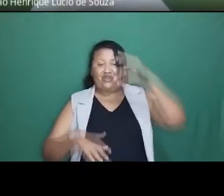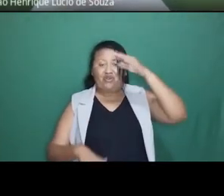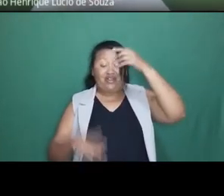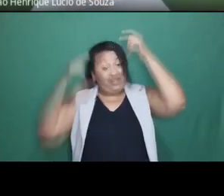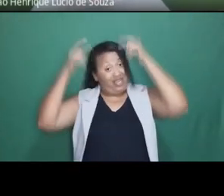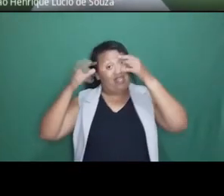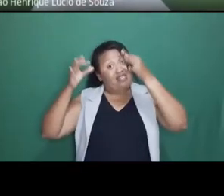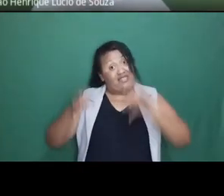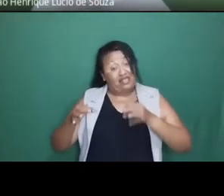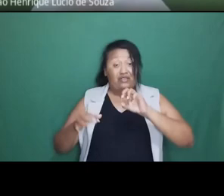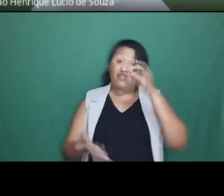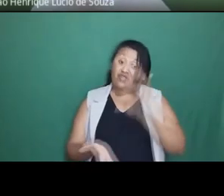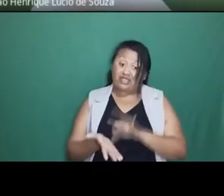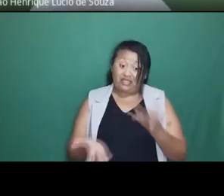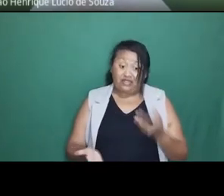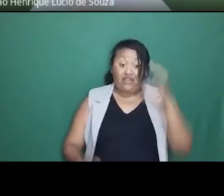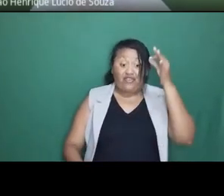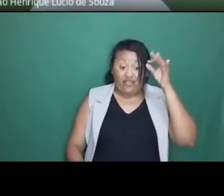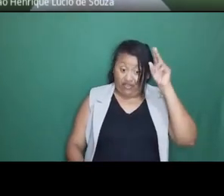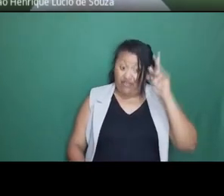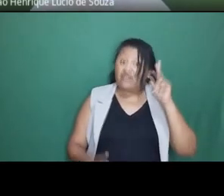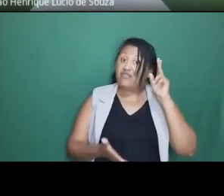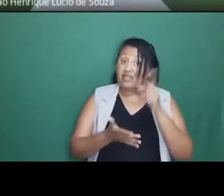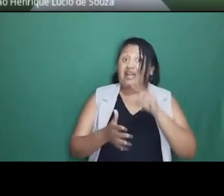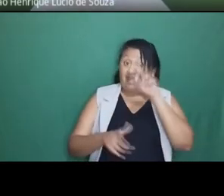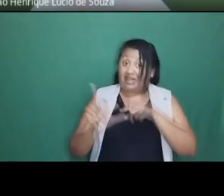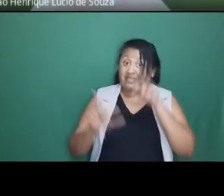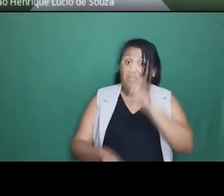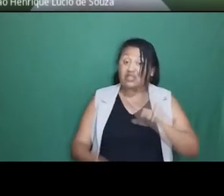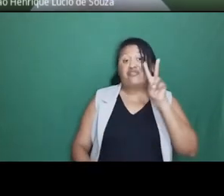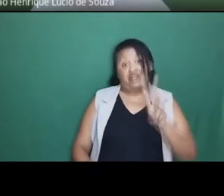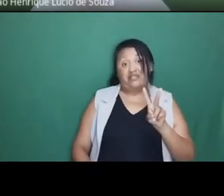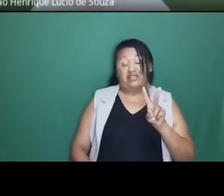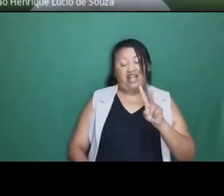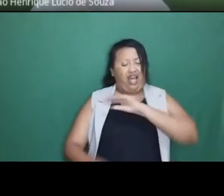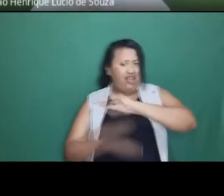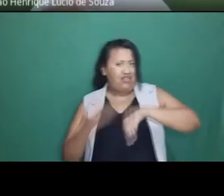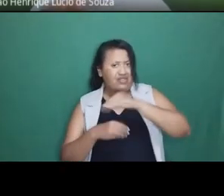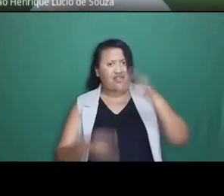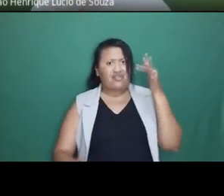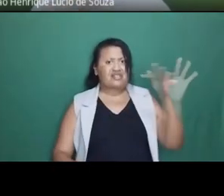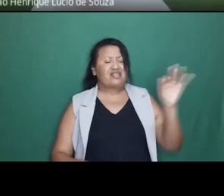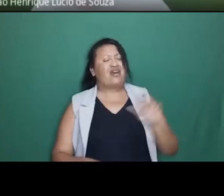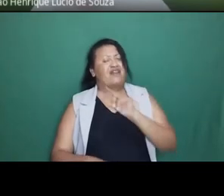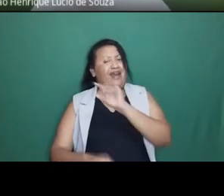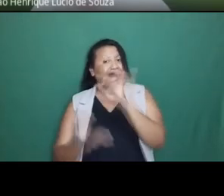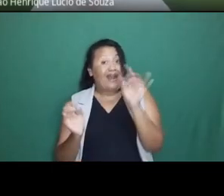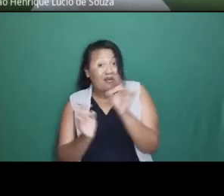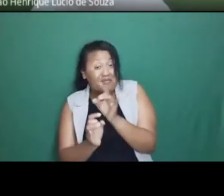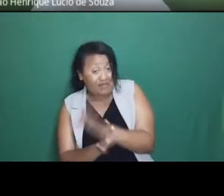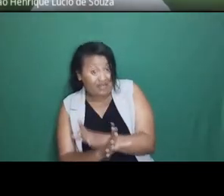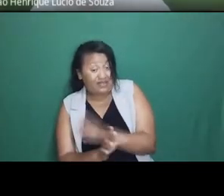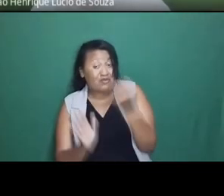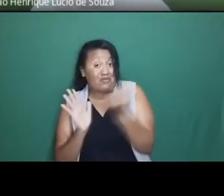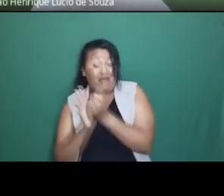certo verdadeiro a Revolução Francesa ela vai colocar um fim vai ser um Marco